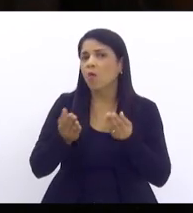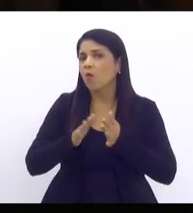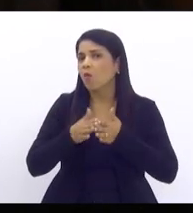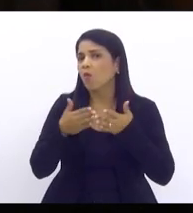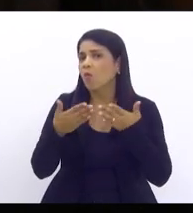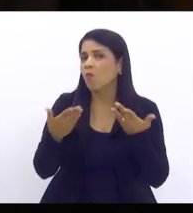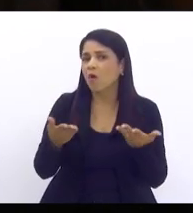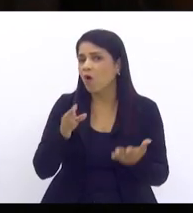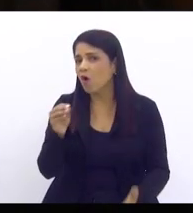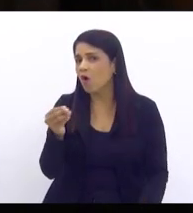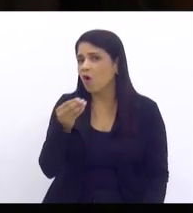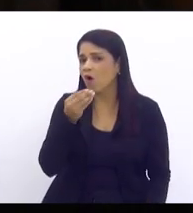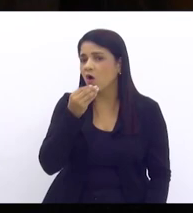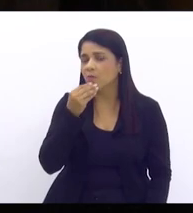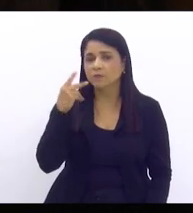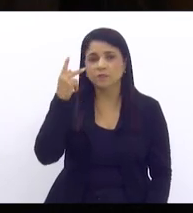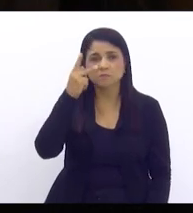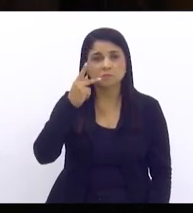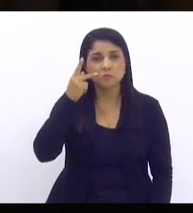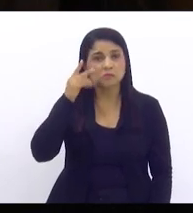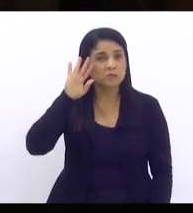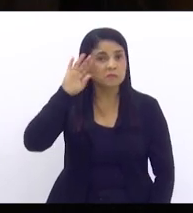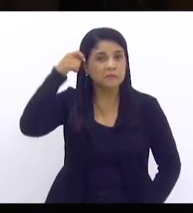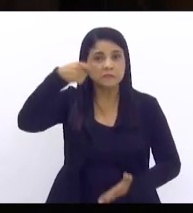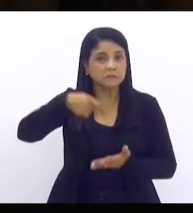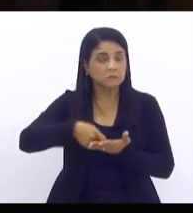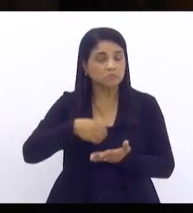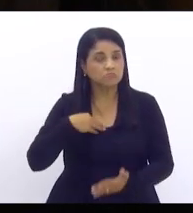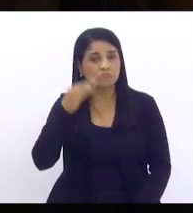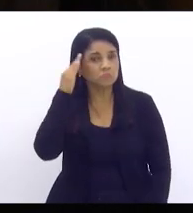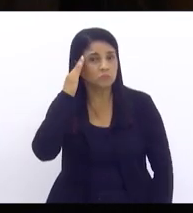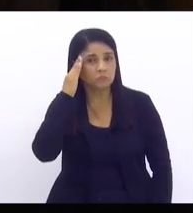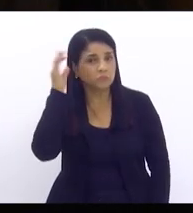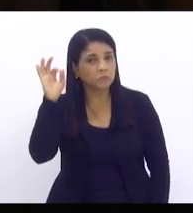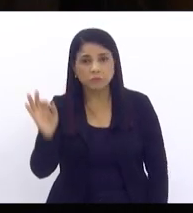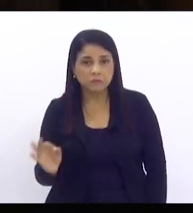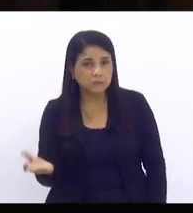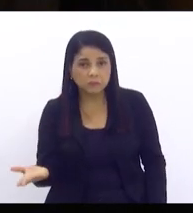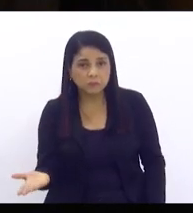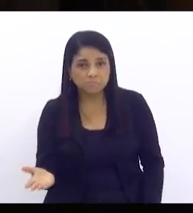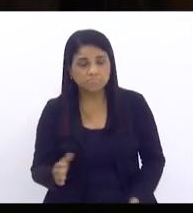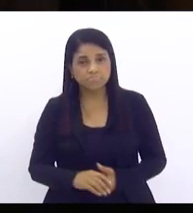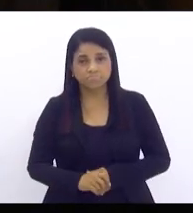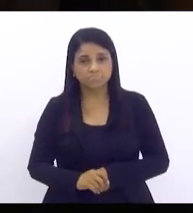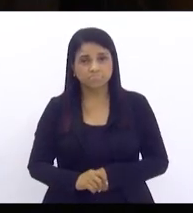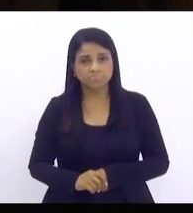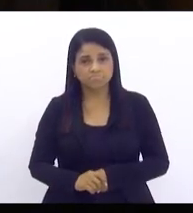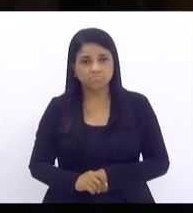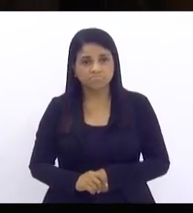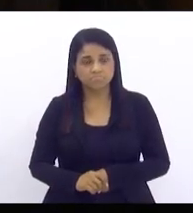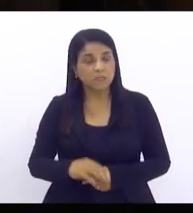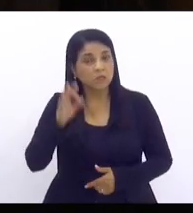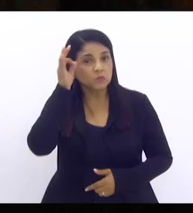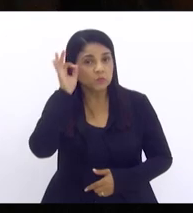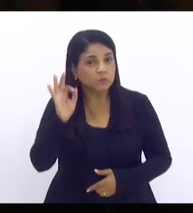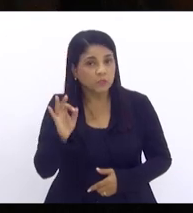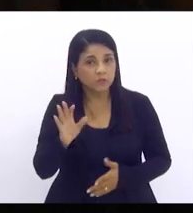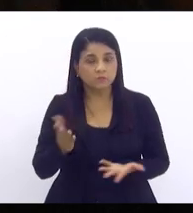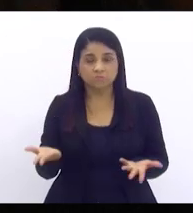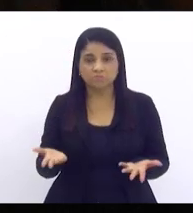política desta decisão? Não consigo entender. Estamos vivendo ainda sob a